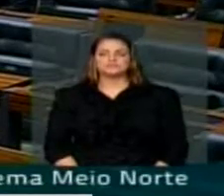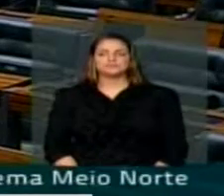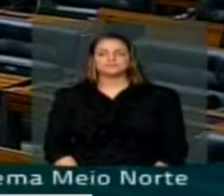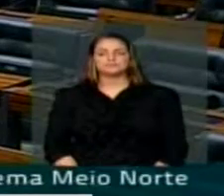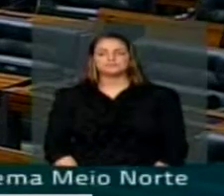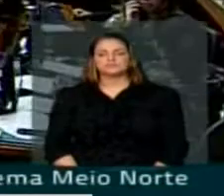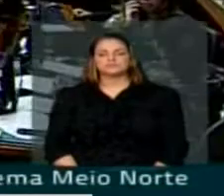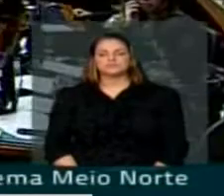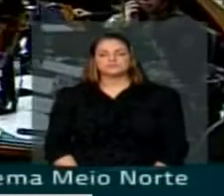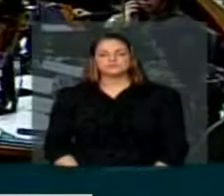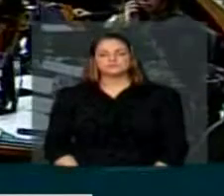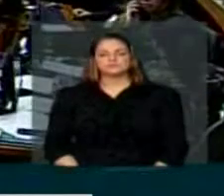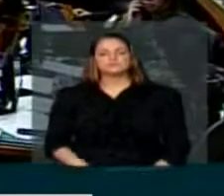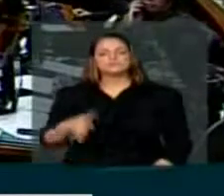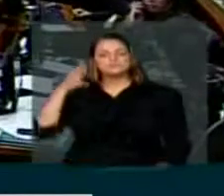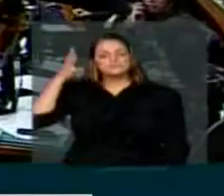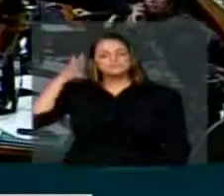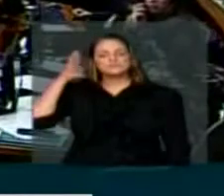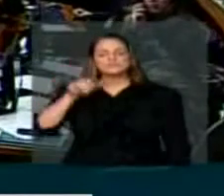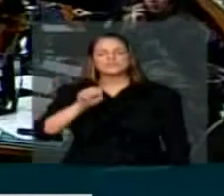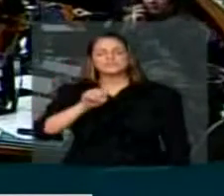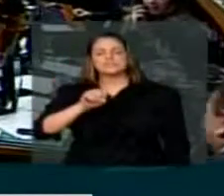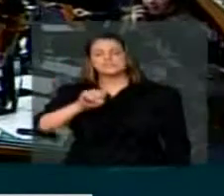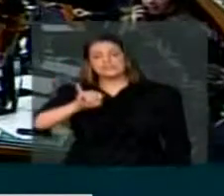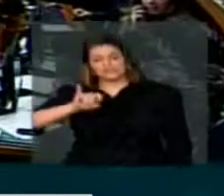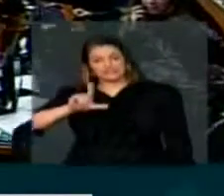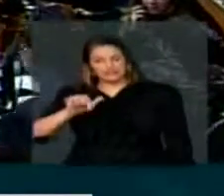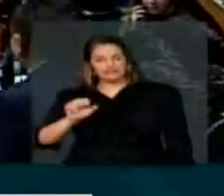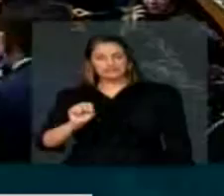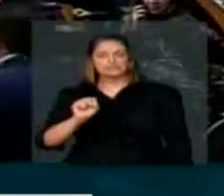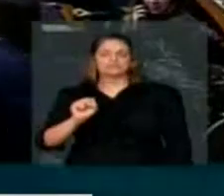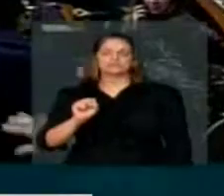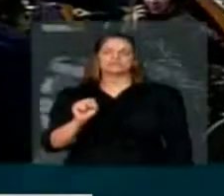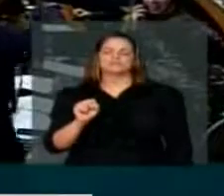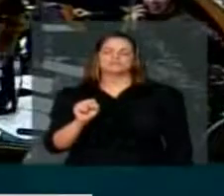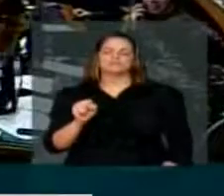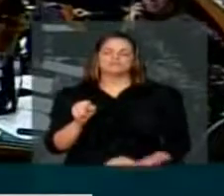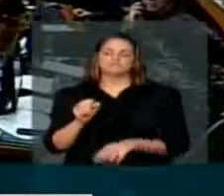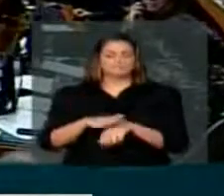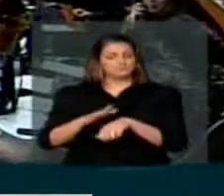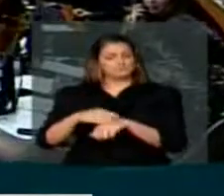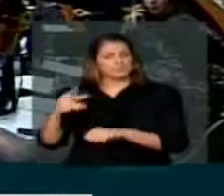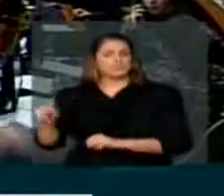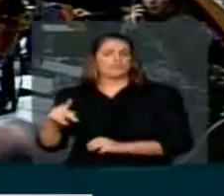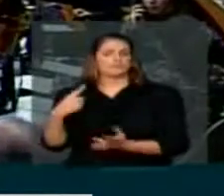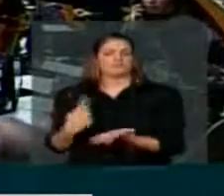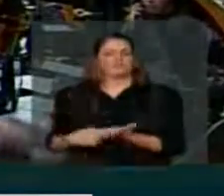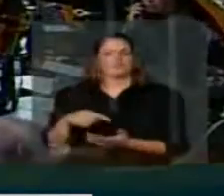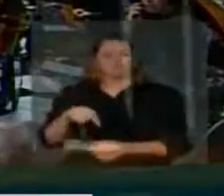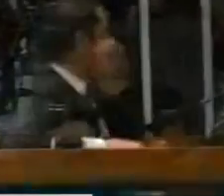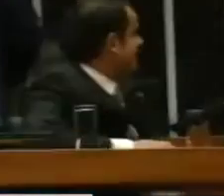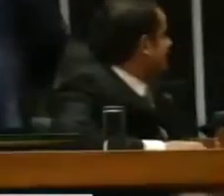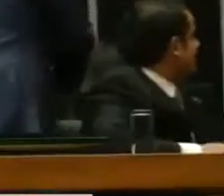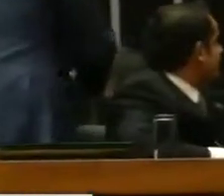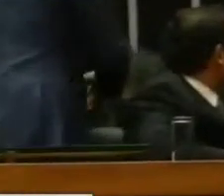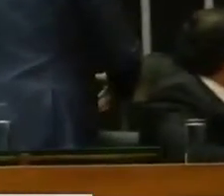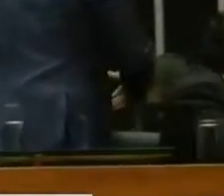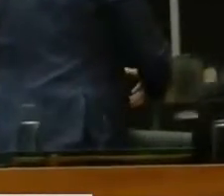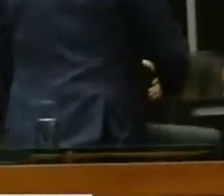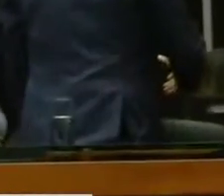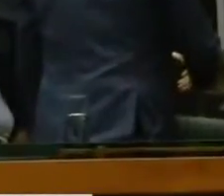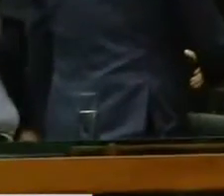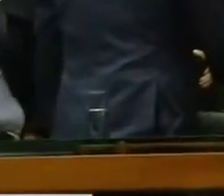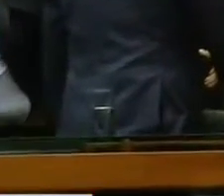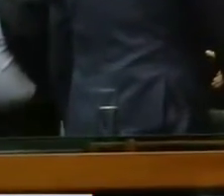discurso do deputado Silas Freire, autor da proposta da sessão solene, que nós estamos transmitindo agora em homenagem